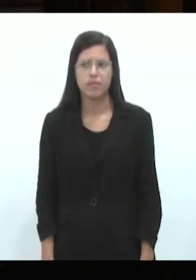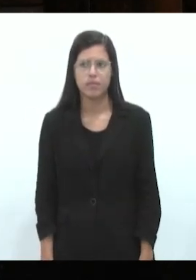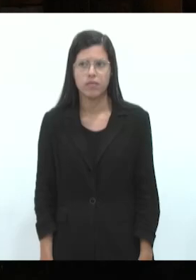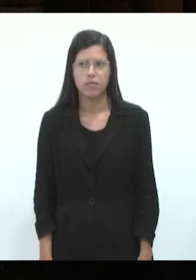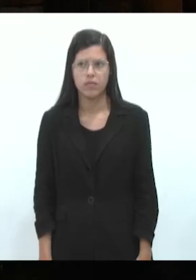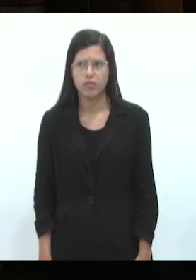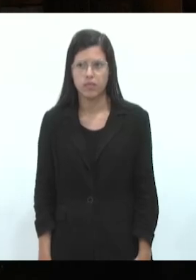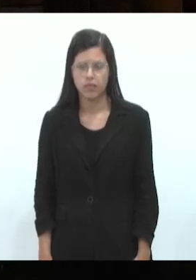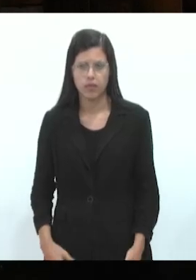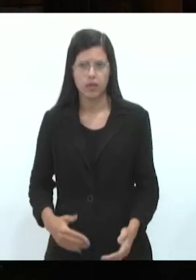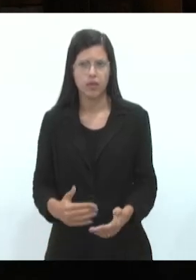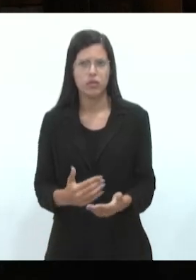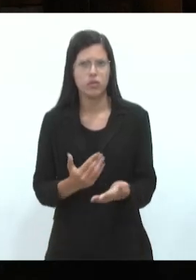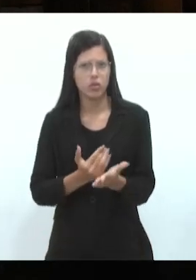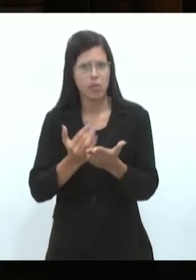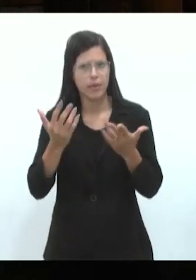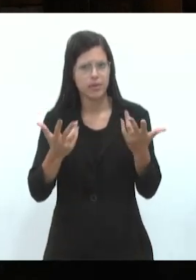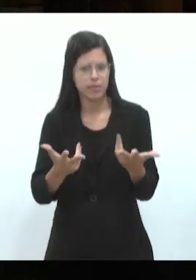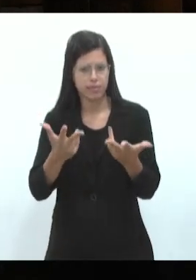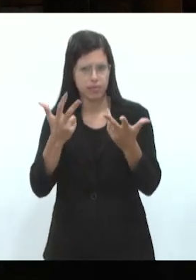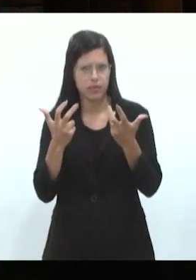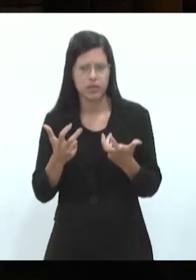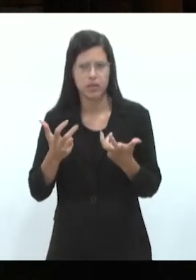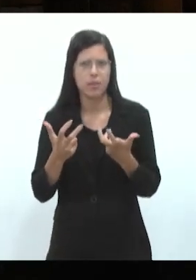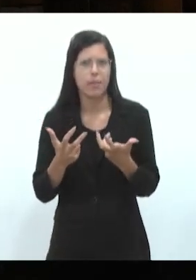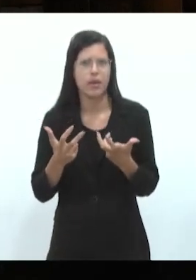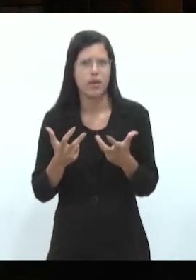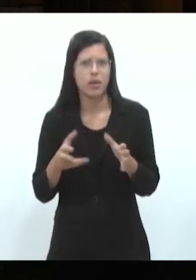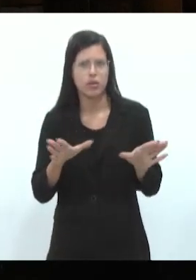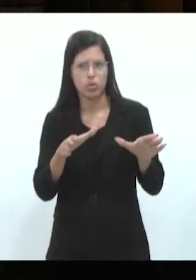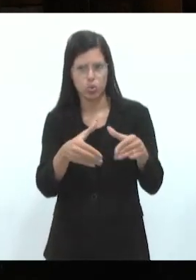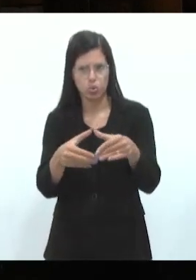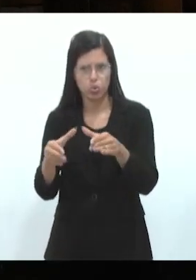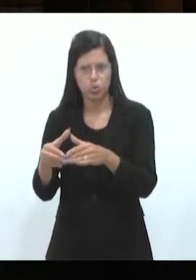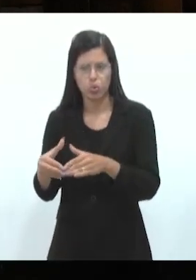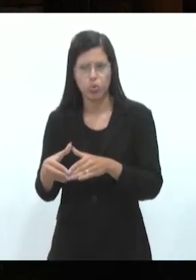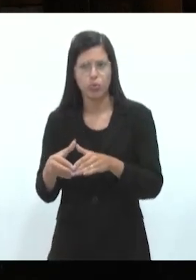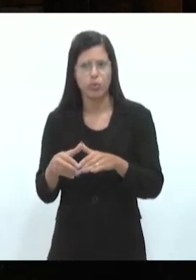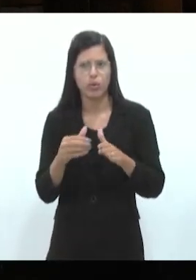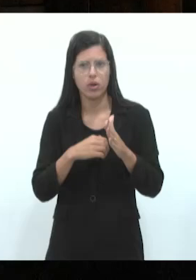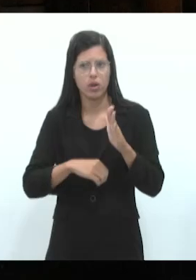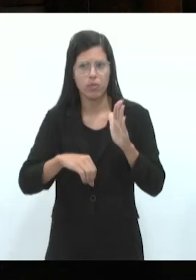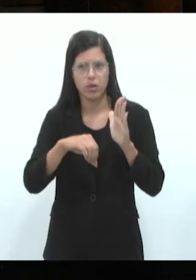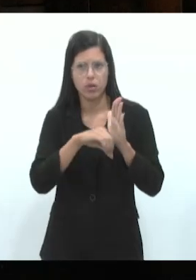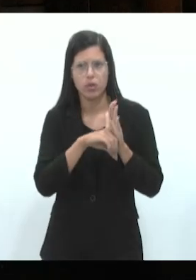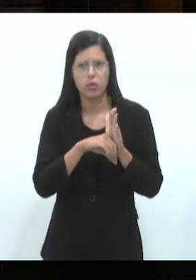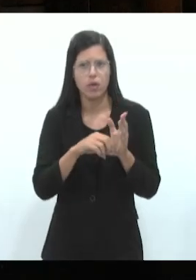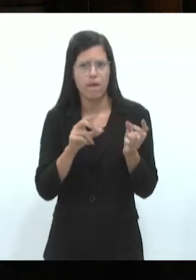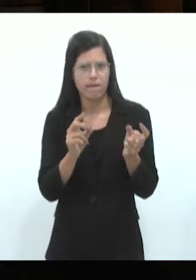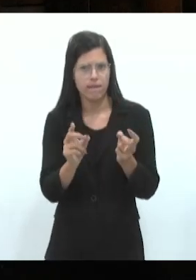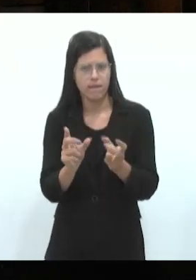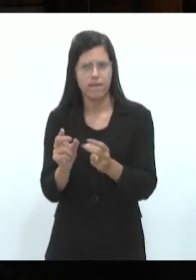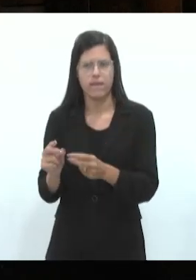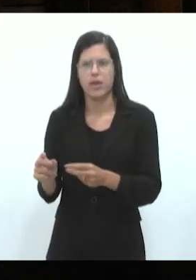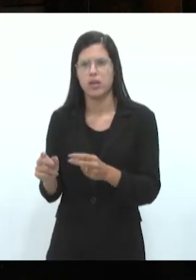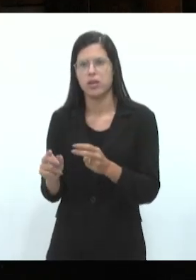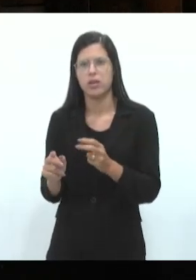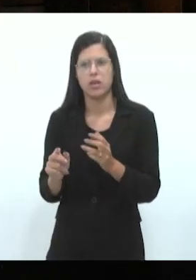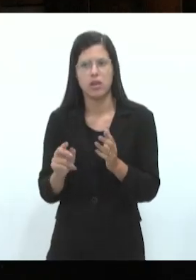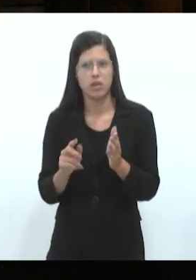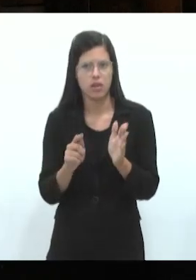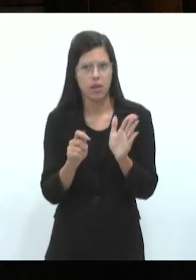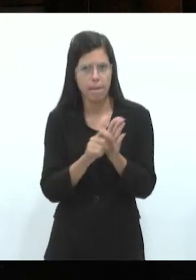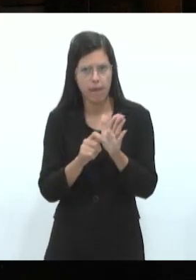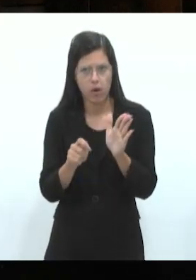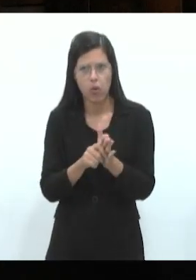começa a se verificar esses comandos criminosos, que além da venda da maconha, da cocaína